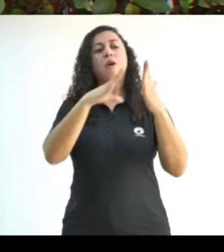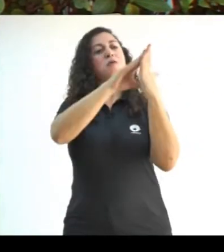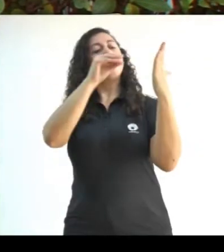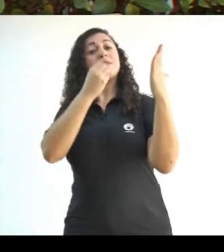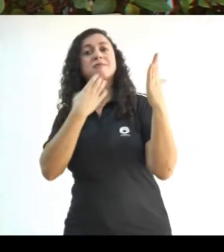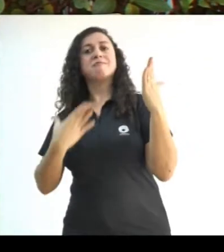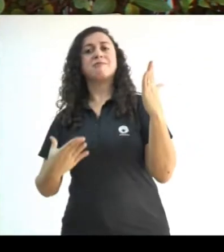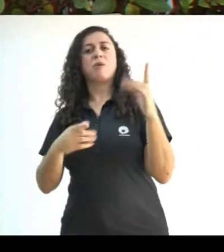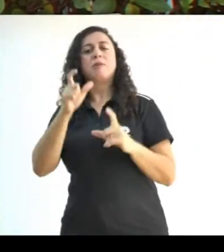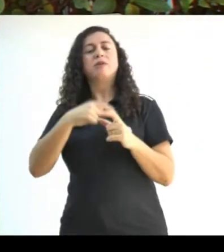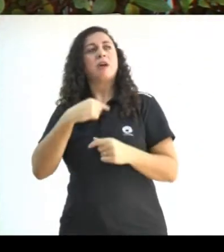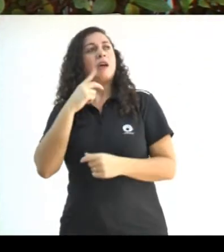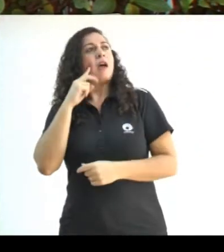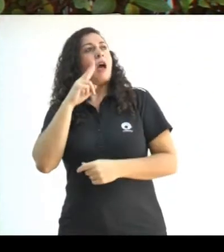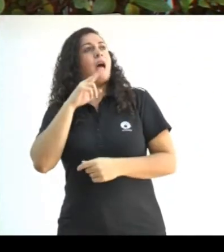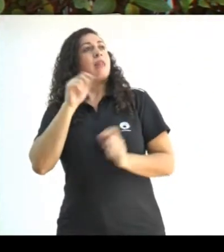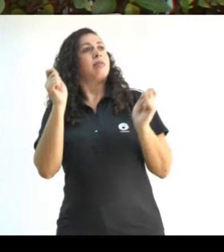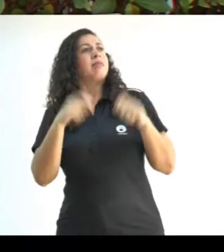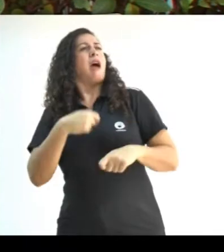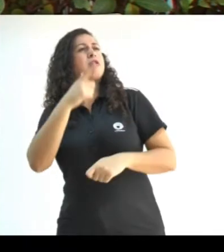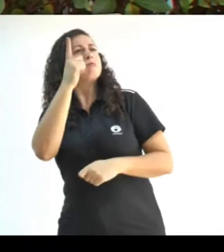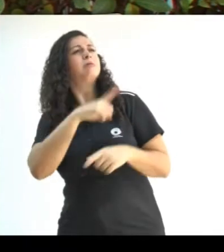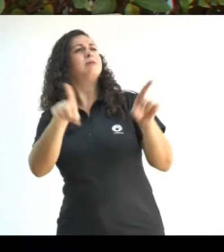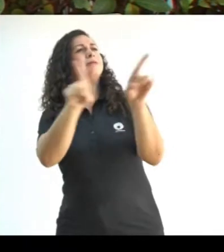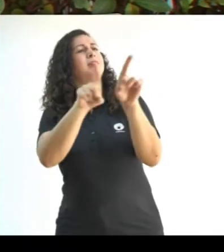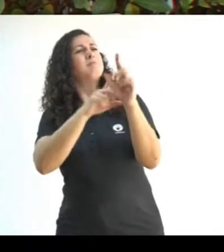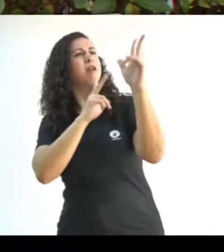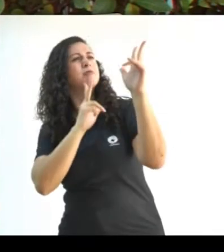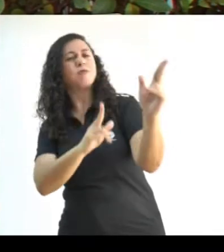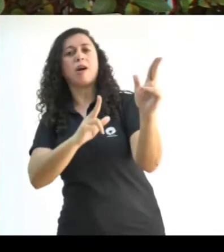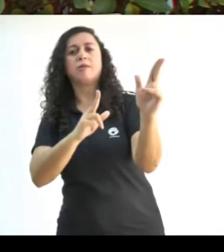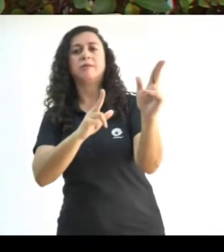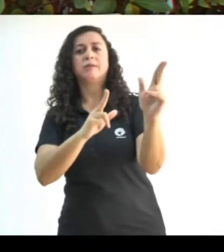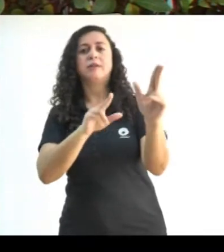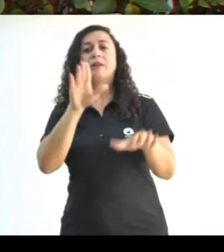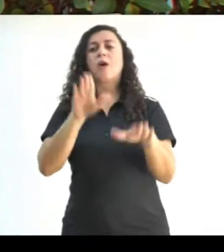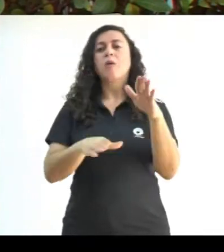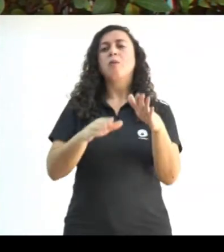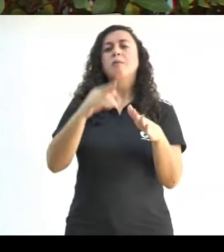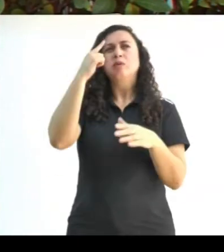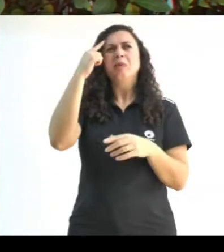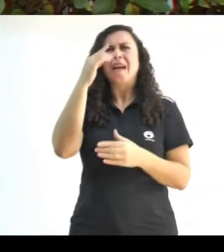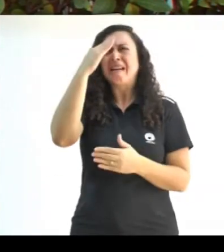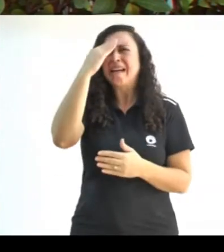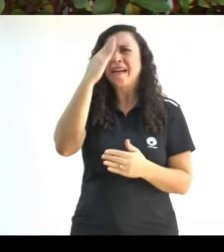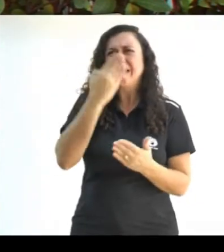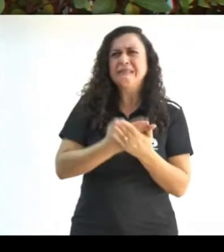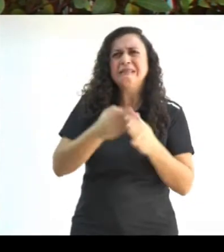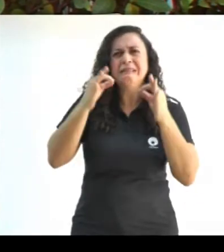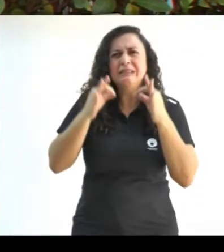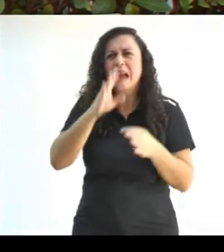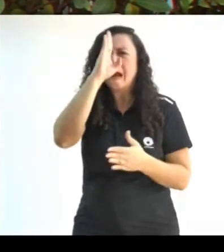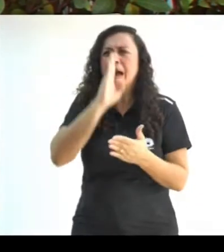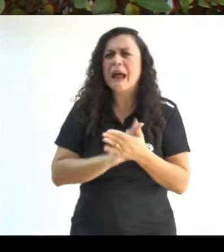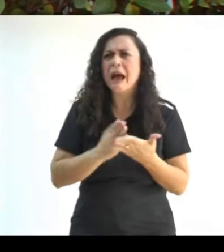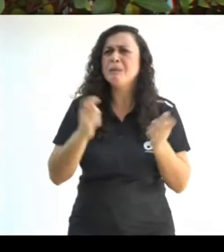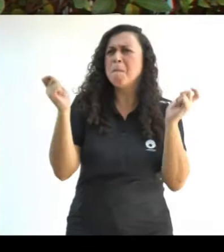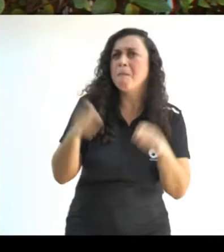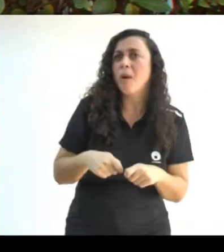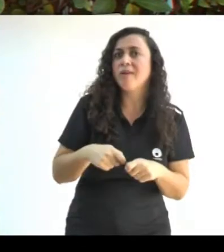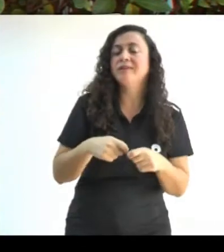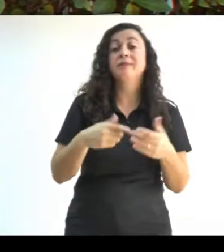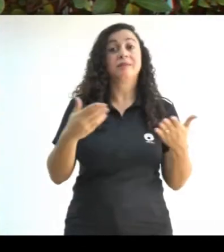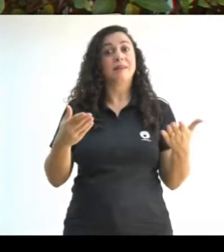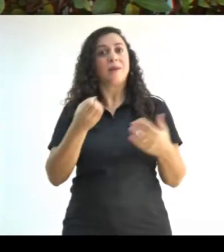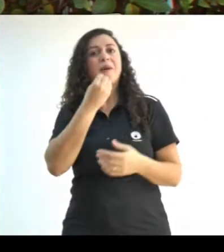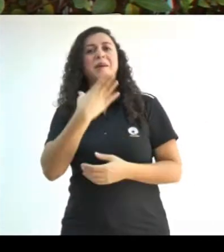muito grande. A pessoa fica, nossa, eu posso ter acesso a tudo isso mesmo? E muitas pessoas não acreditam, ah, é de graça, tem certeza? Eu posso mesmo fazer isso?